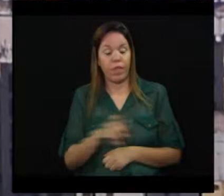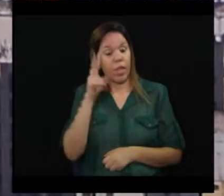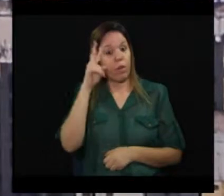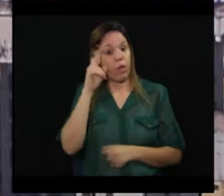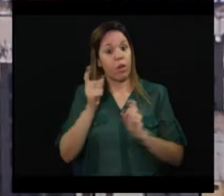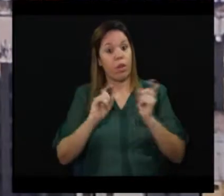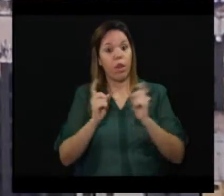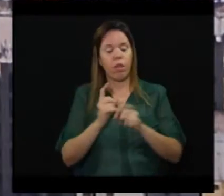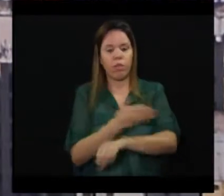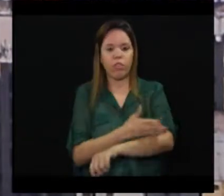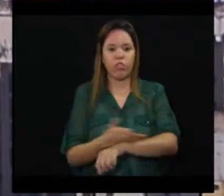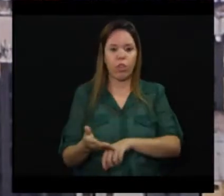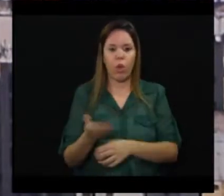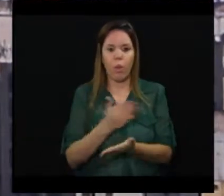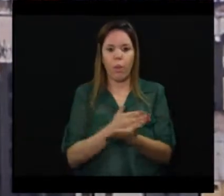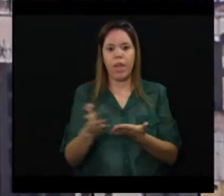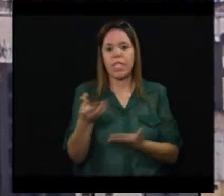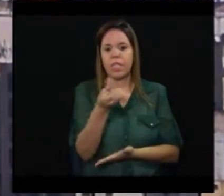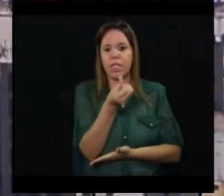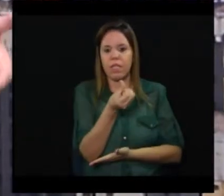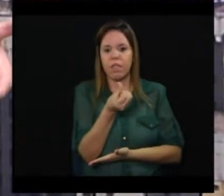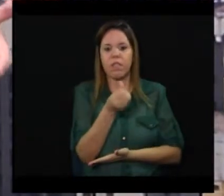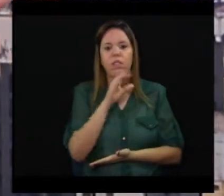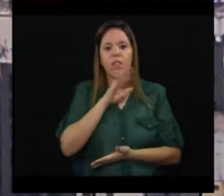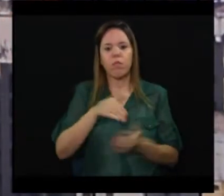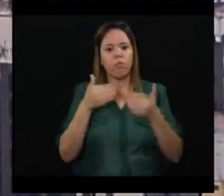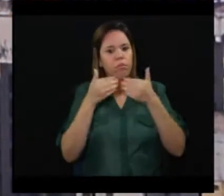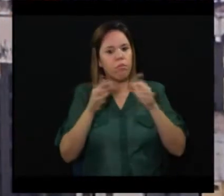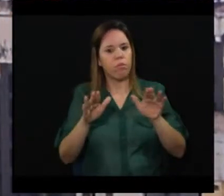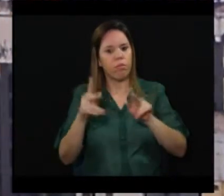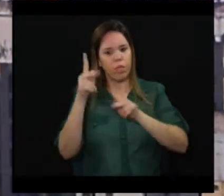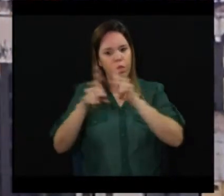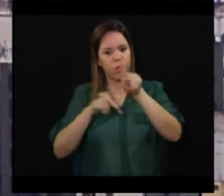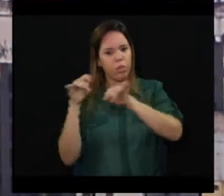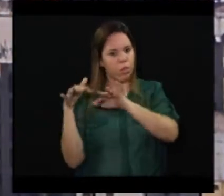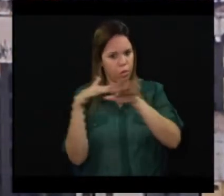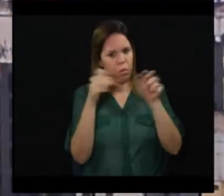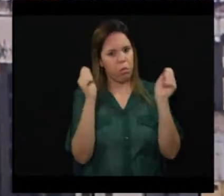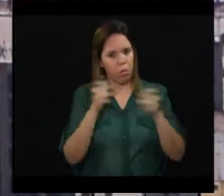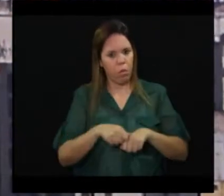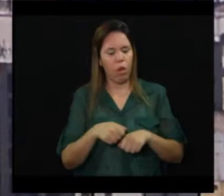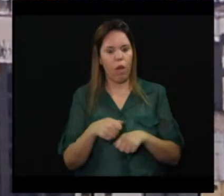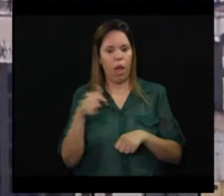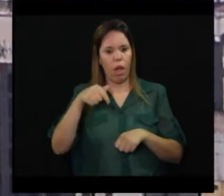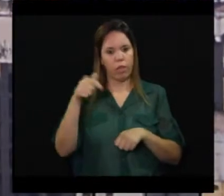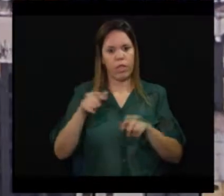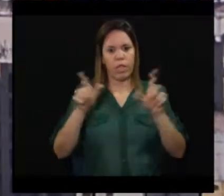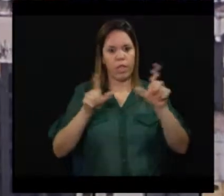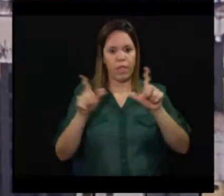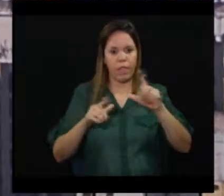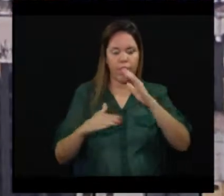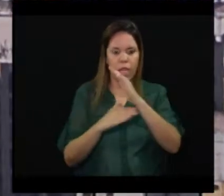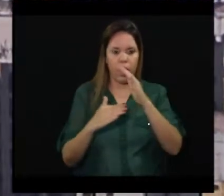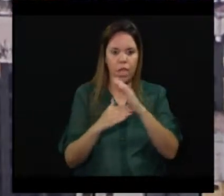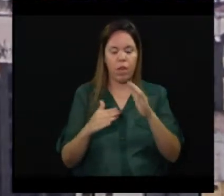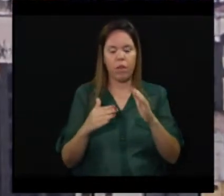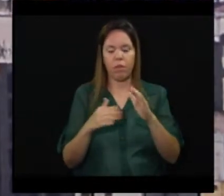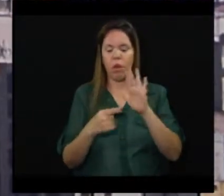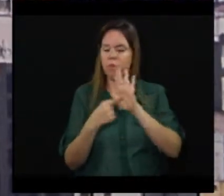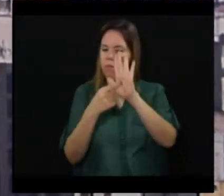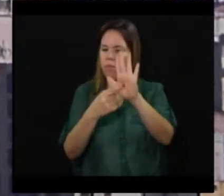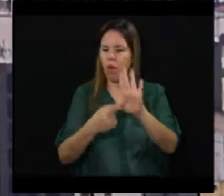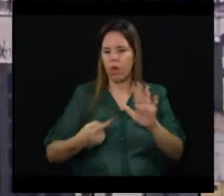ordinária começa às 6 horas da tarde e é aberta ao público. E você já sabe, a TV Câmara Campinas transmite ao